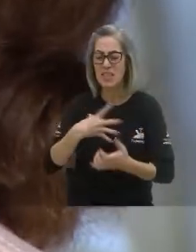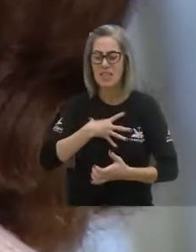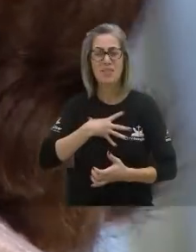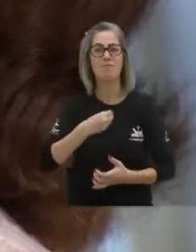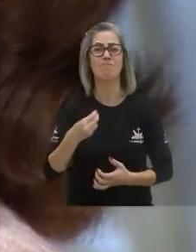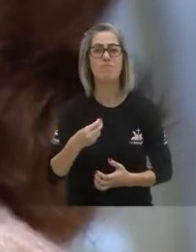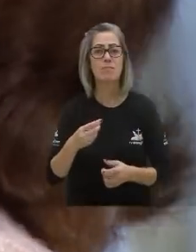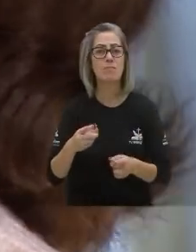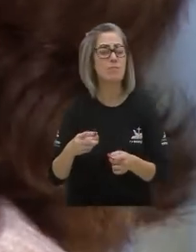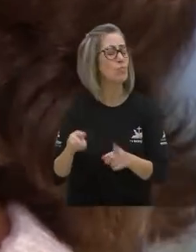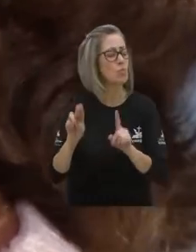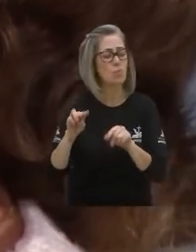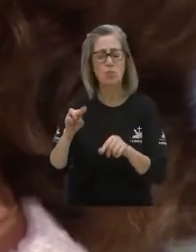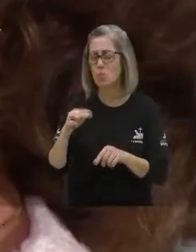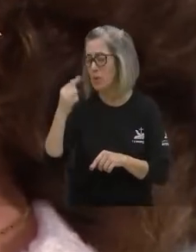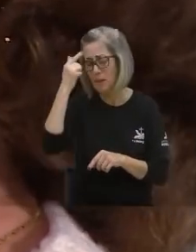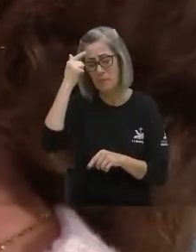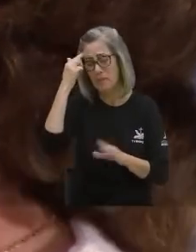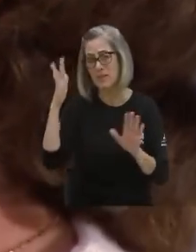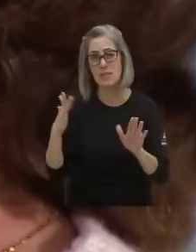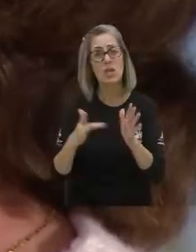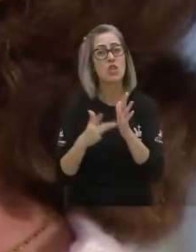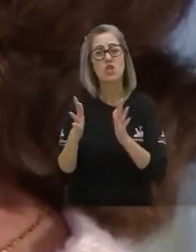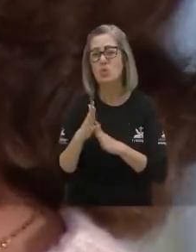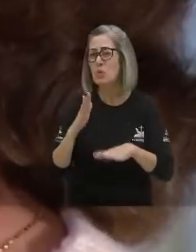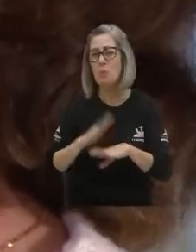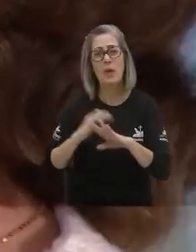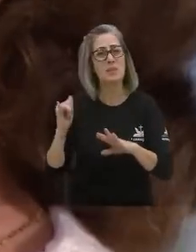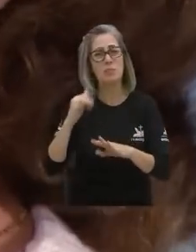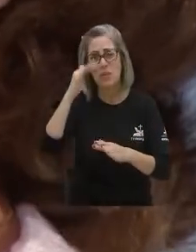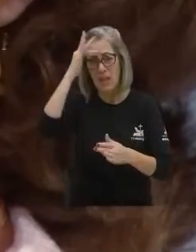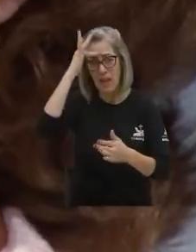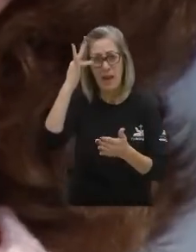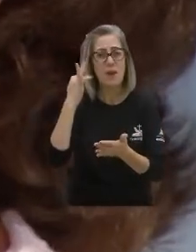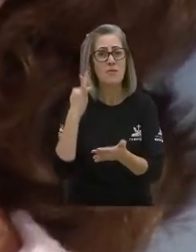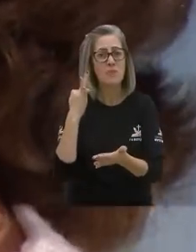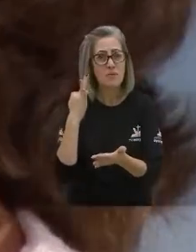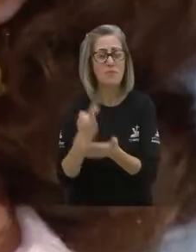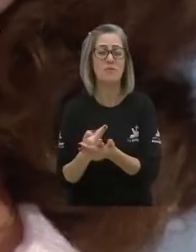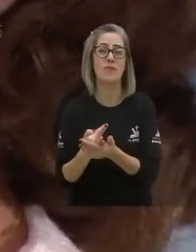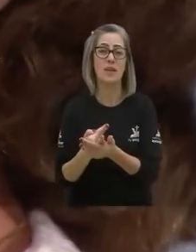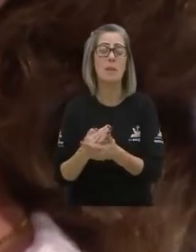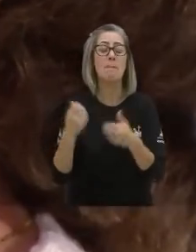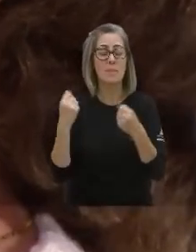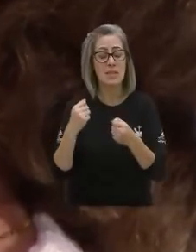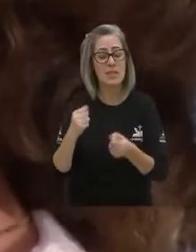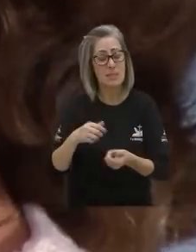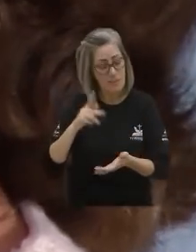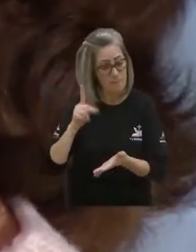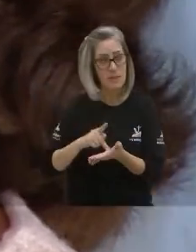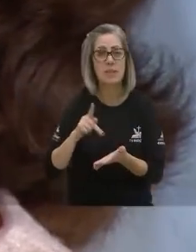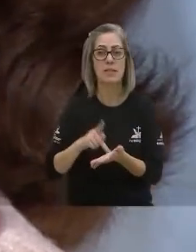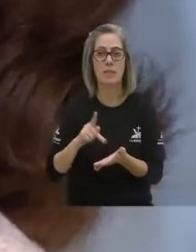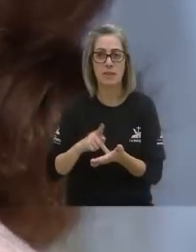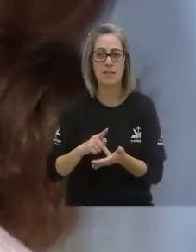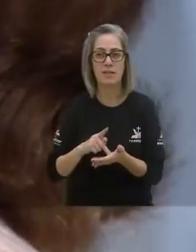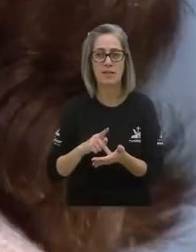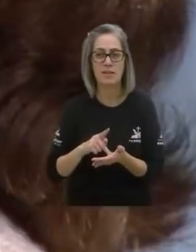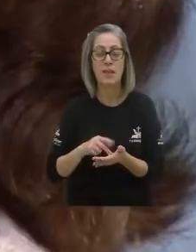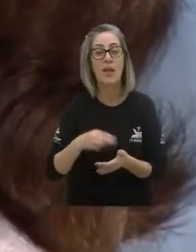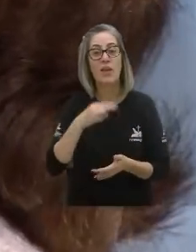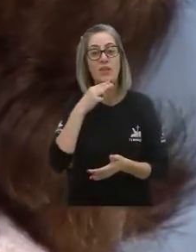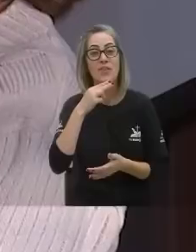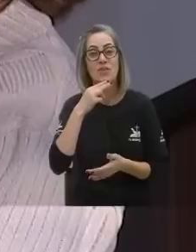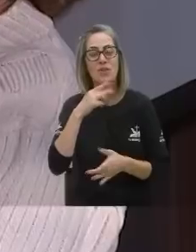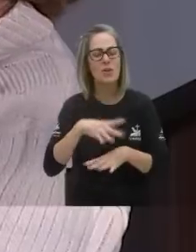pense nisso, porque Jesus está acima de tudo. A nossa fé não pode ter incerteza, tem que ter certeza. E o Bentinho está curado.